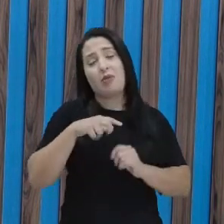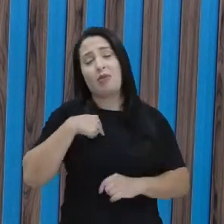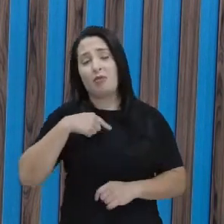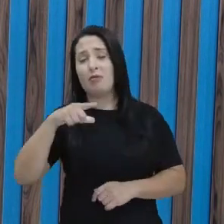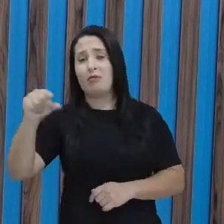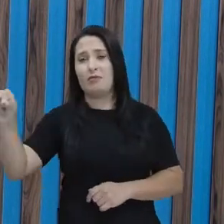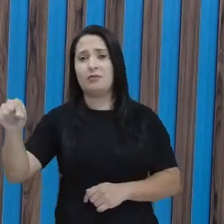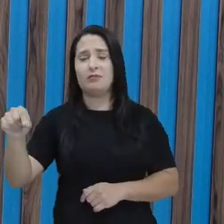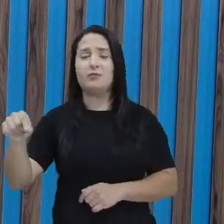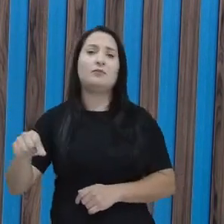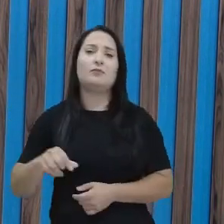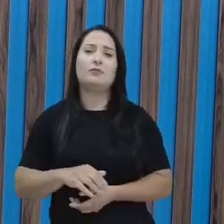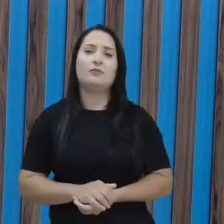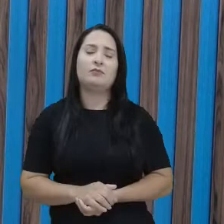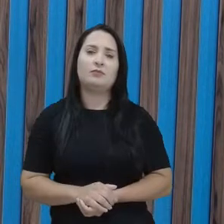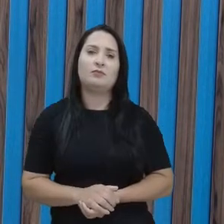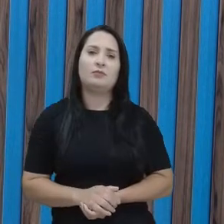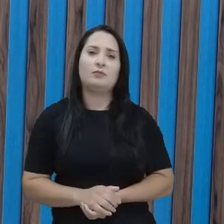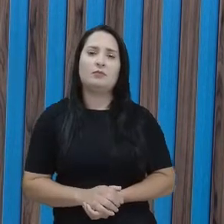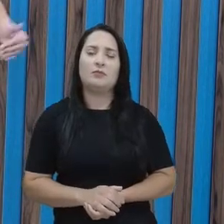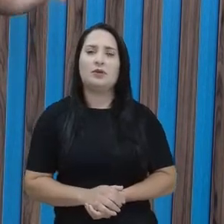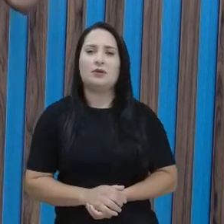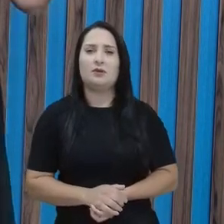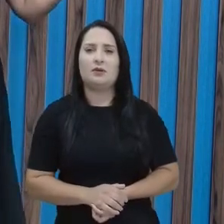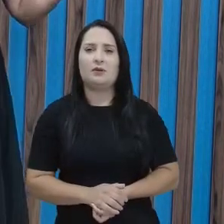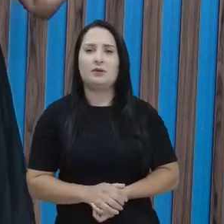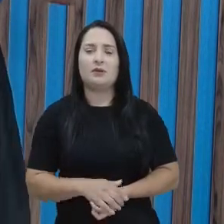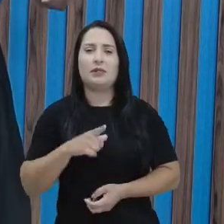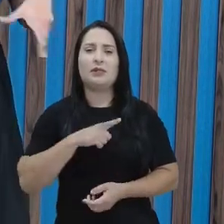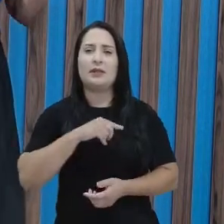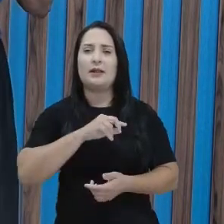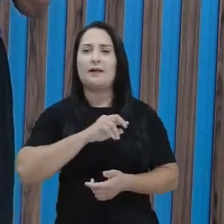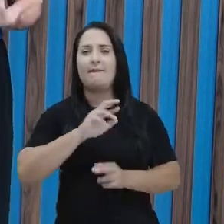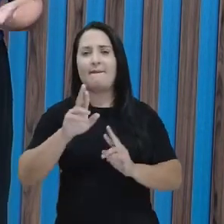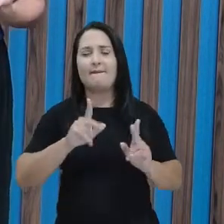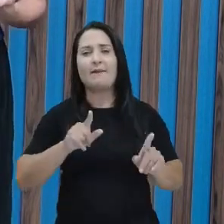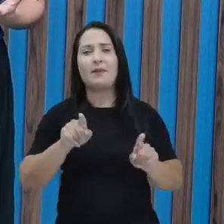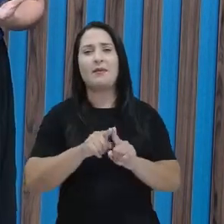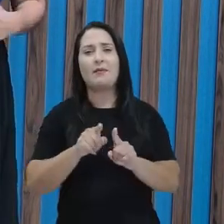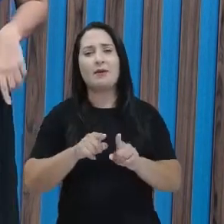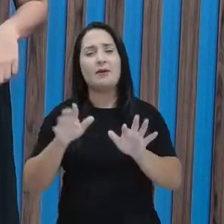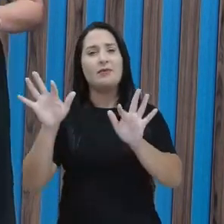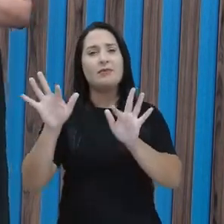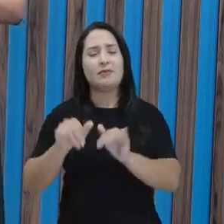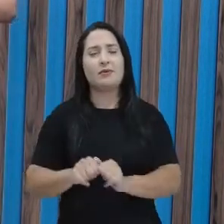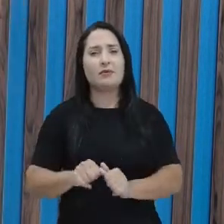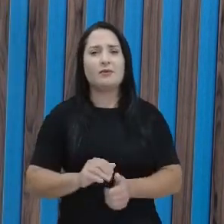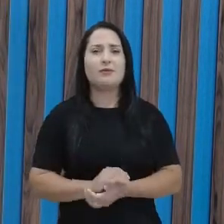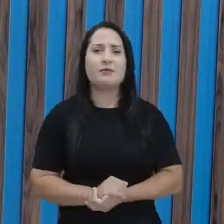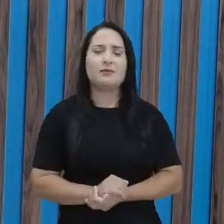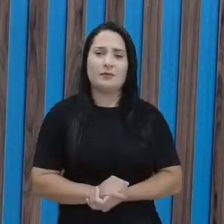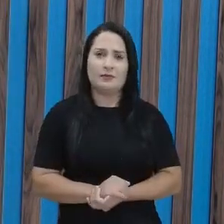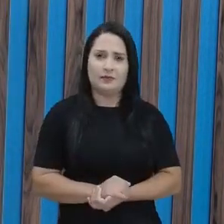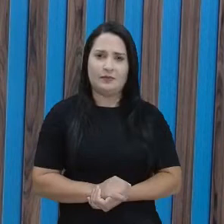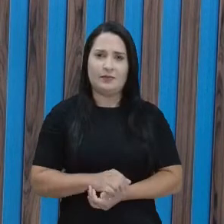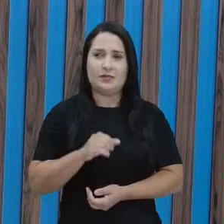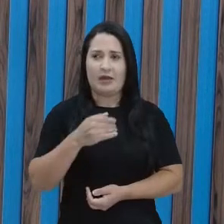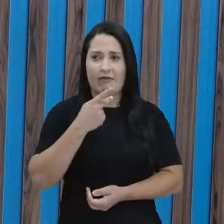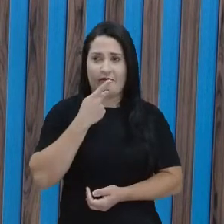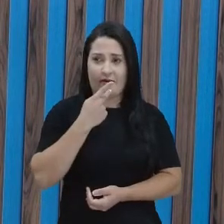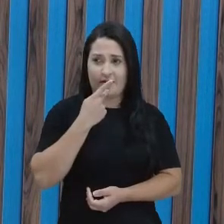por causa das conjunções, tanto as adversativas quanto as conclusivas. Então, se eu disser,